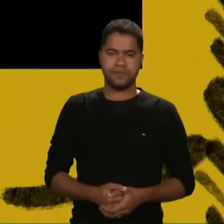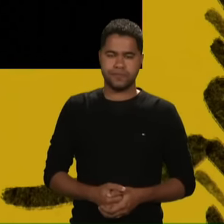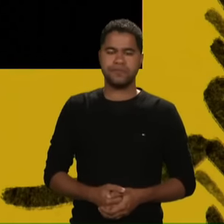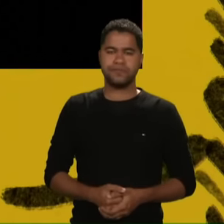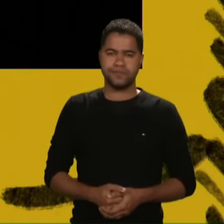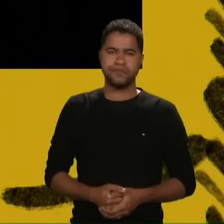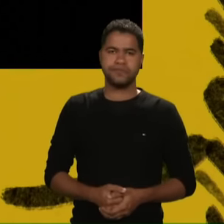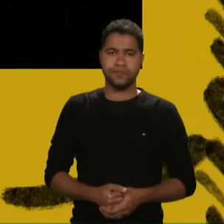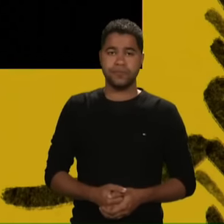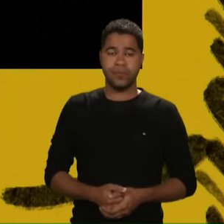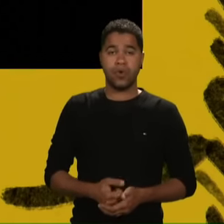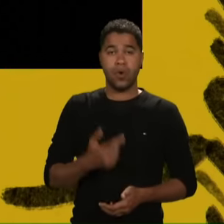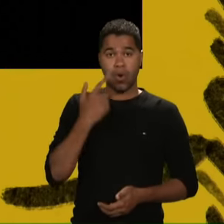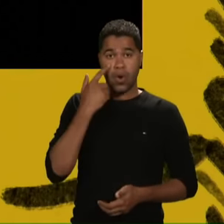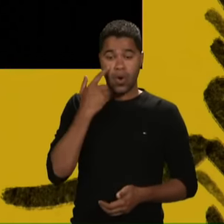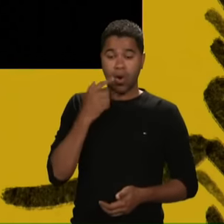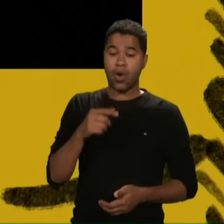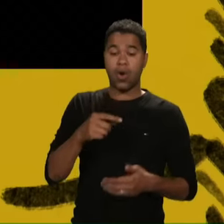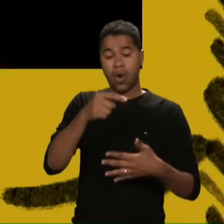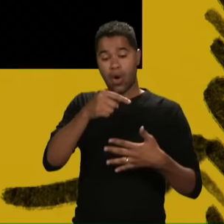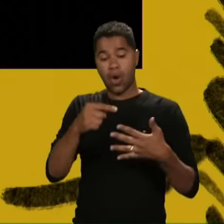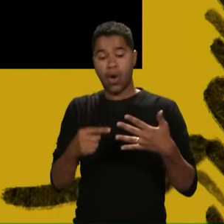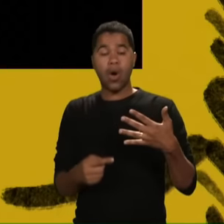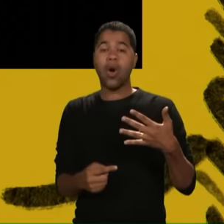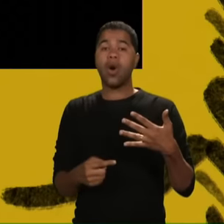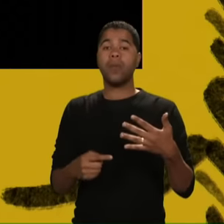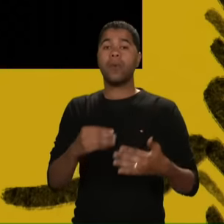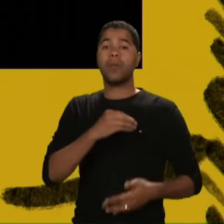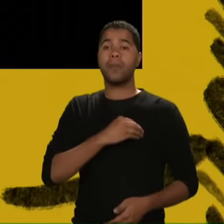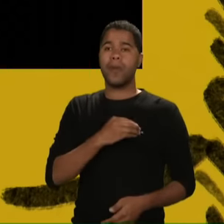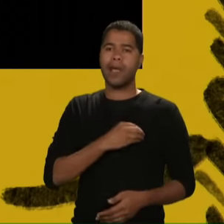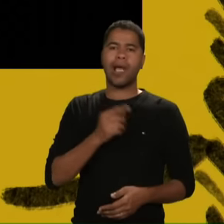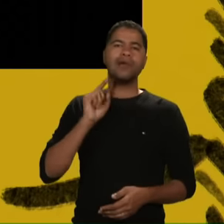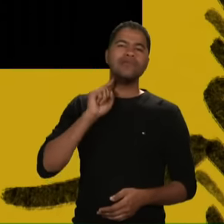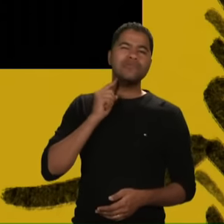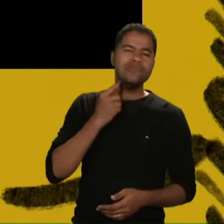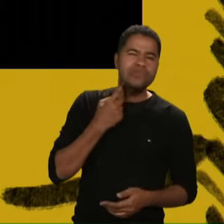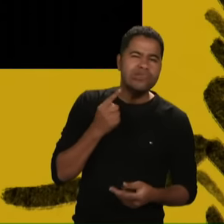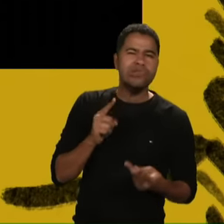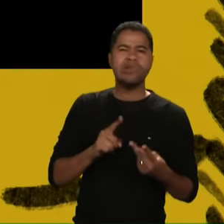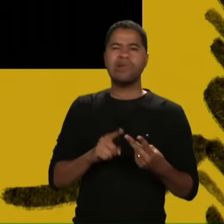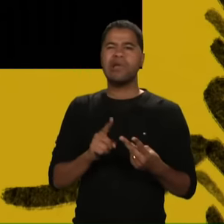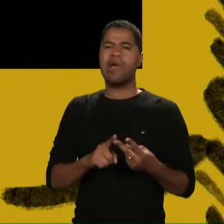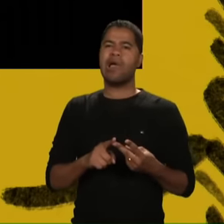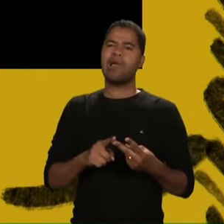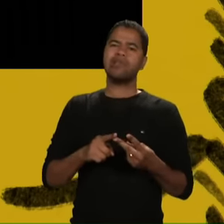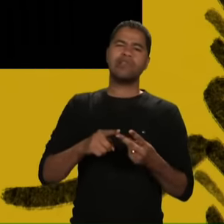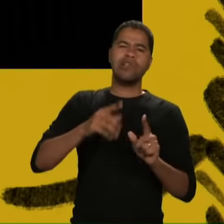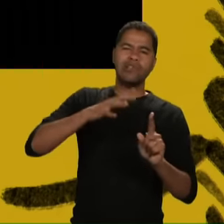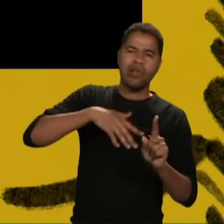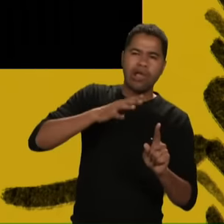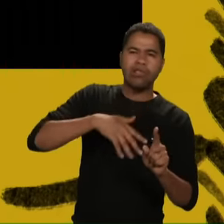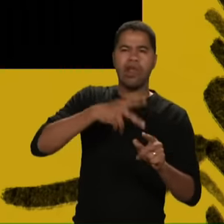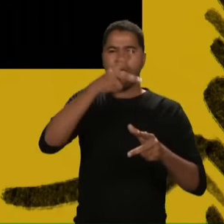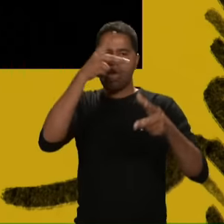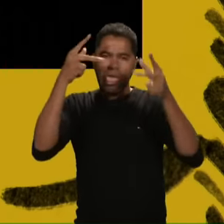fazer. Ora, as obras da carne são conhecidas e são: prostituição, impureza, lascívia, idolatria,